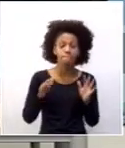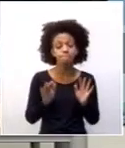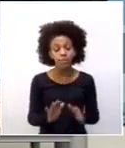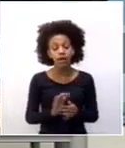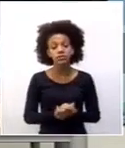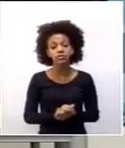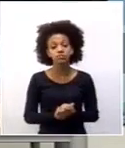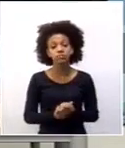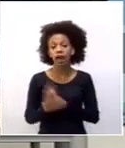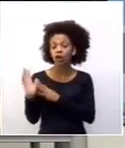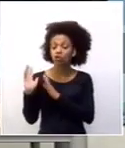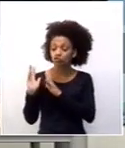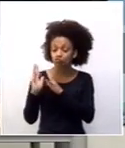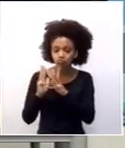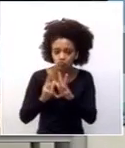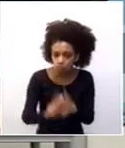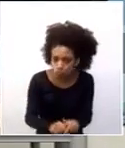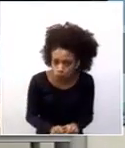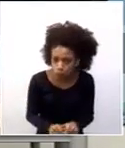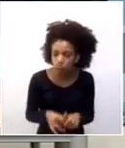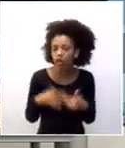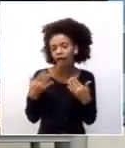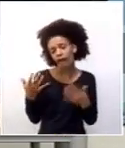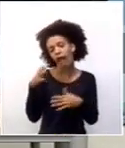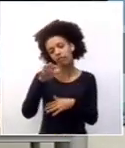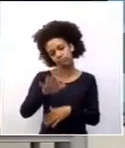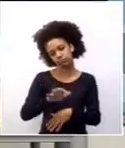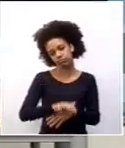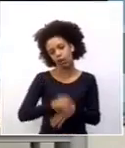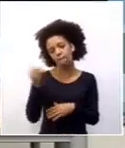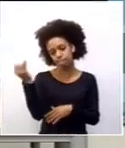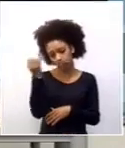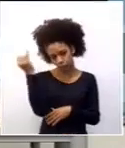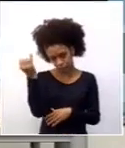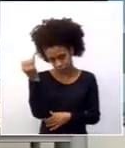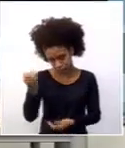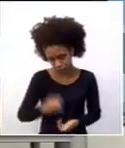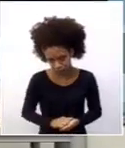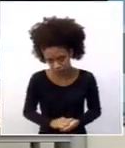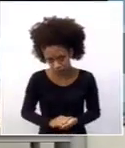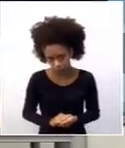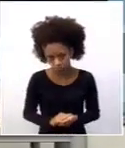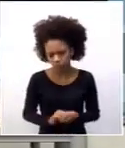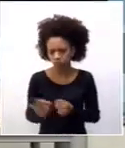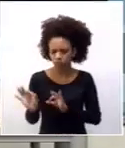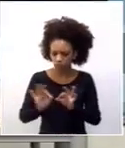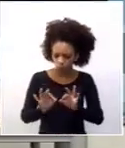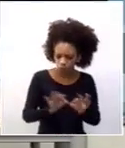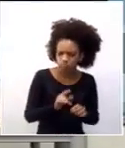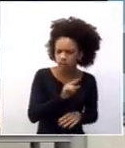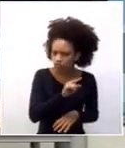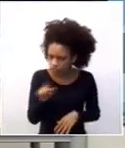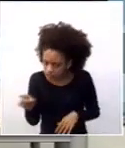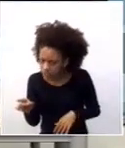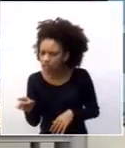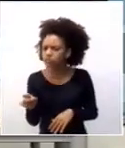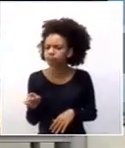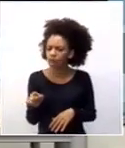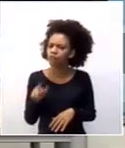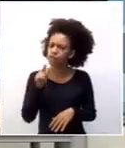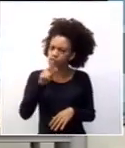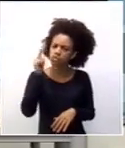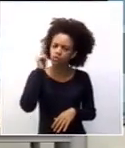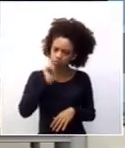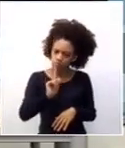uma forma geral, pessoal, esses são os pontos mais importantes, tá? Dominando esses pontos, vocês conseguem, por exemplo,